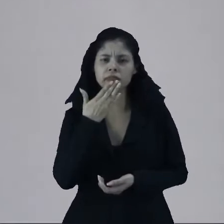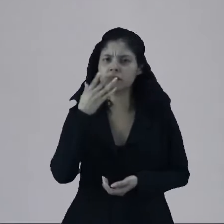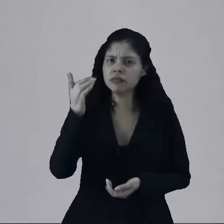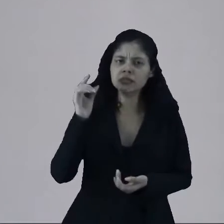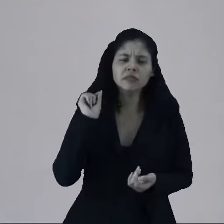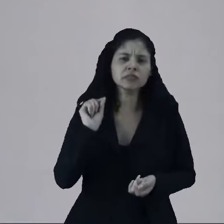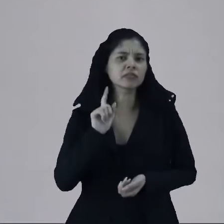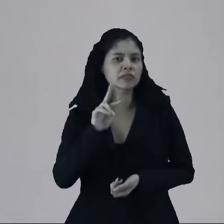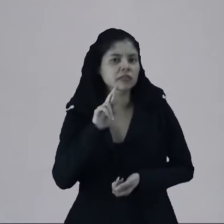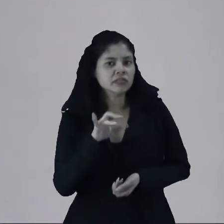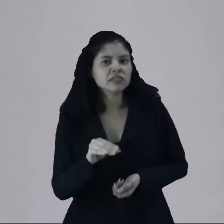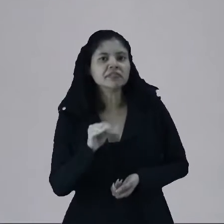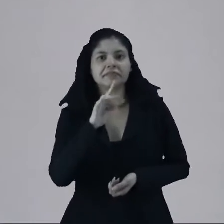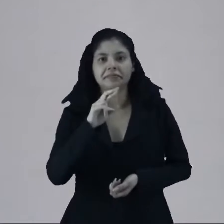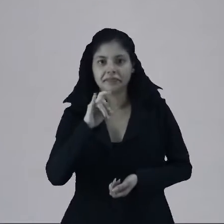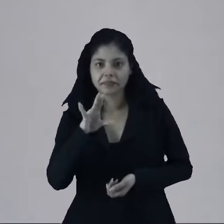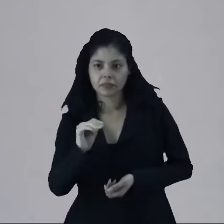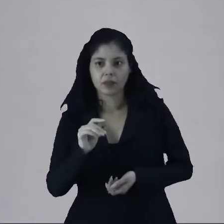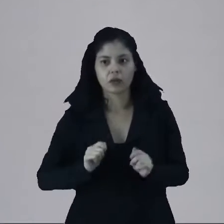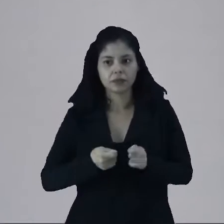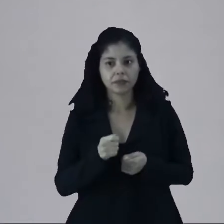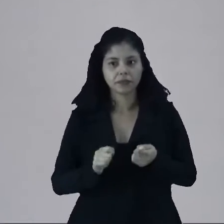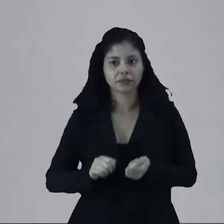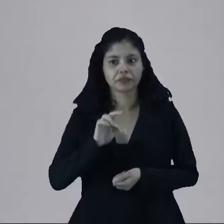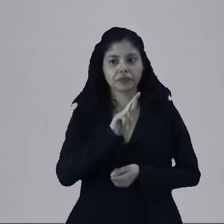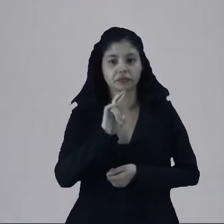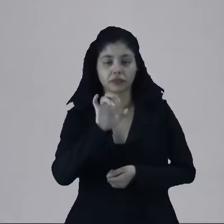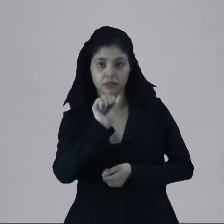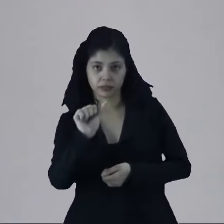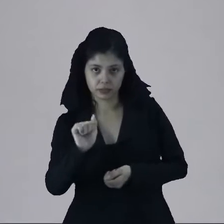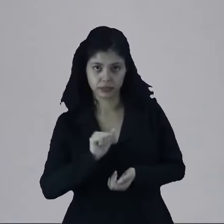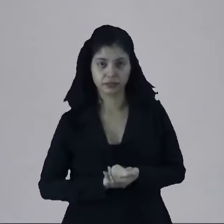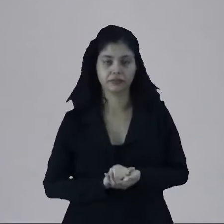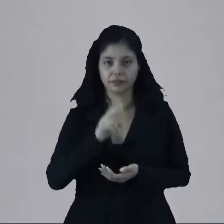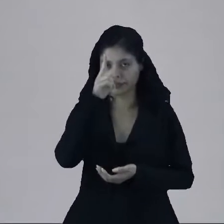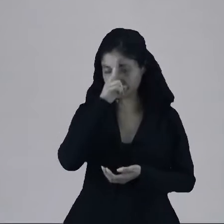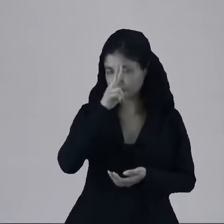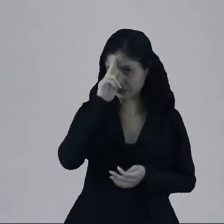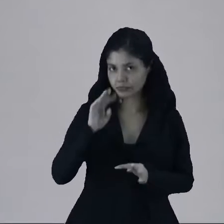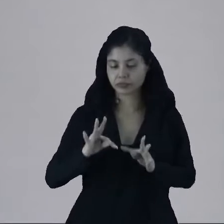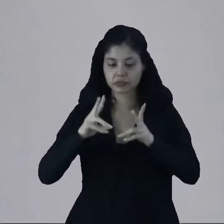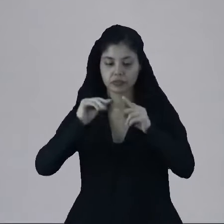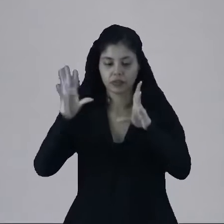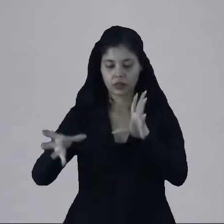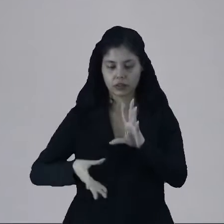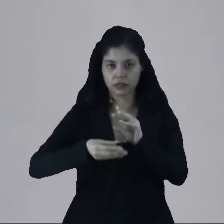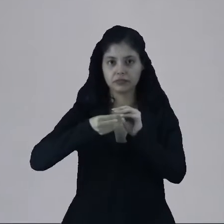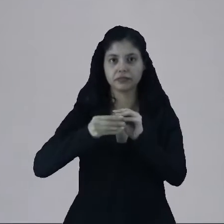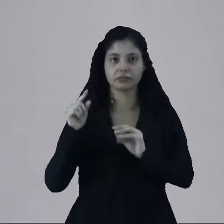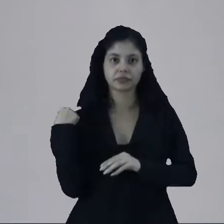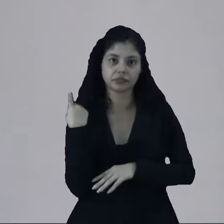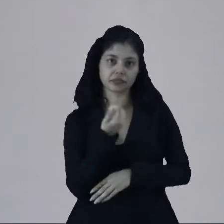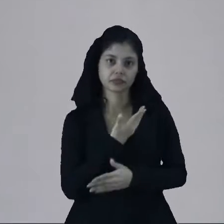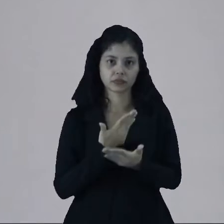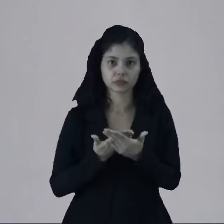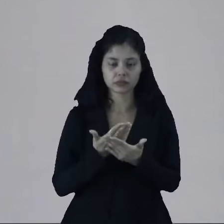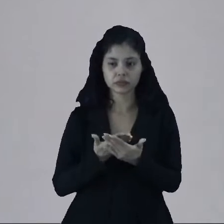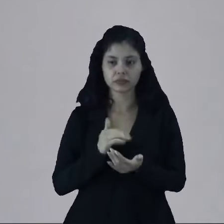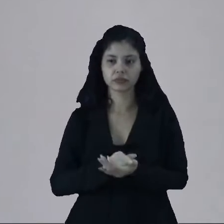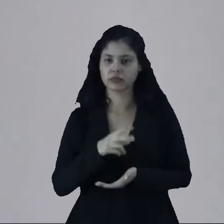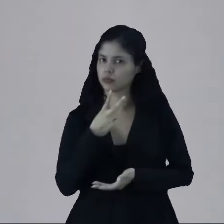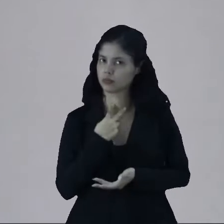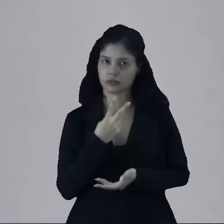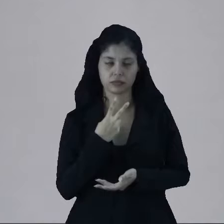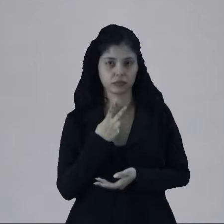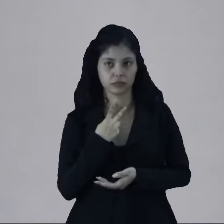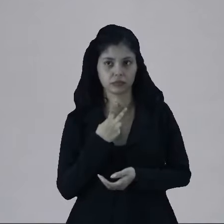professor, o que é o genótipo, fenótipo, dominante, recessivo. Então, lembrando que tudo está relacionado ao nosso estudo. Eu não